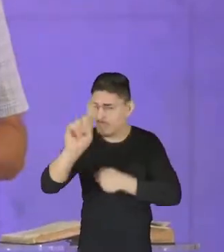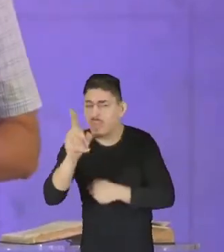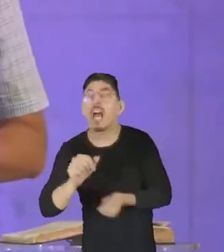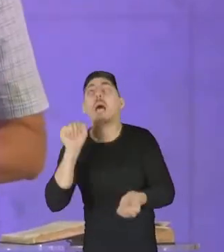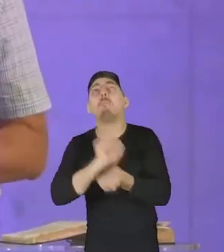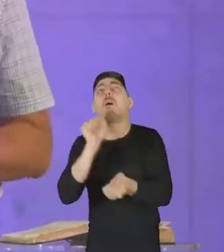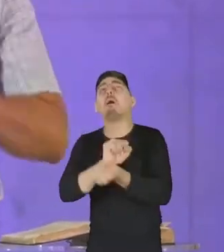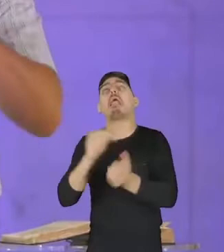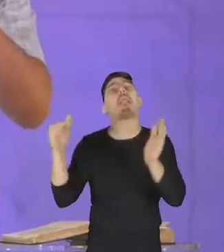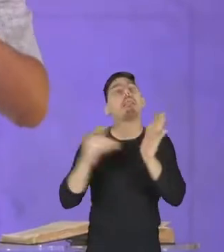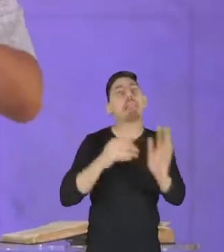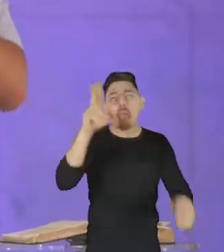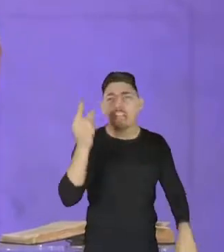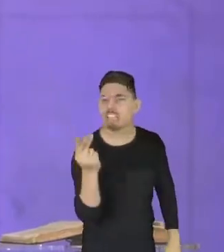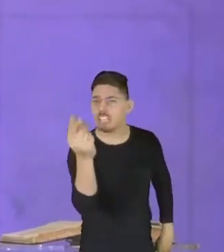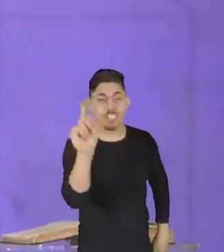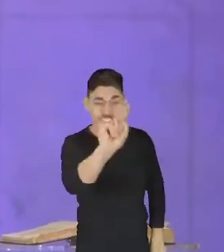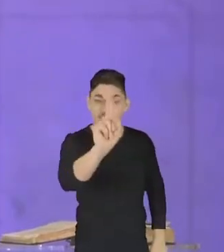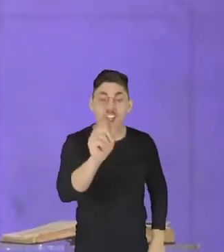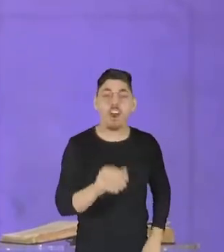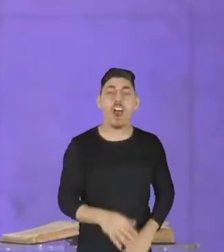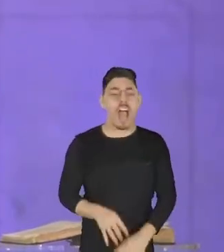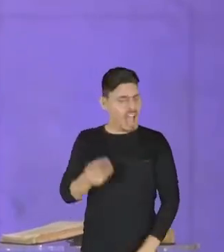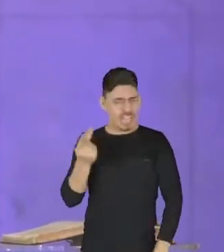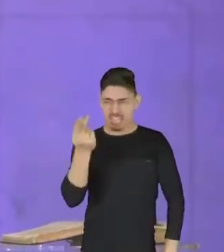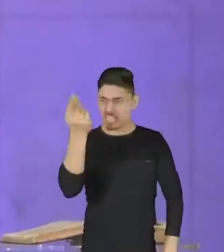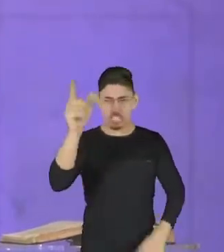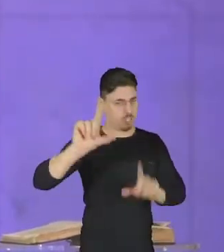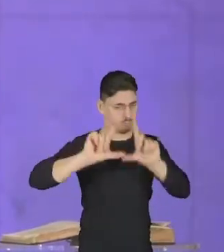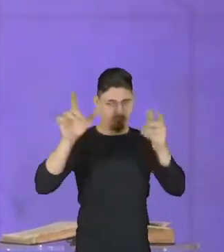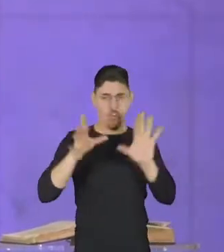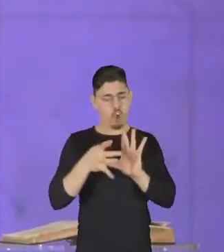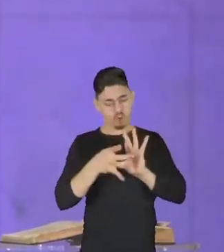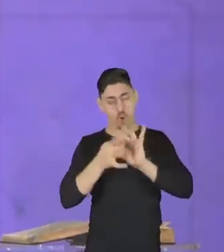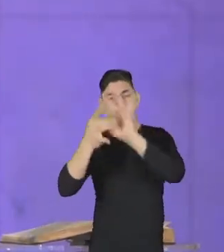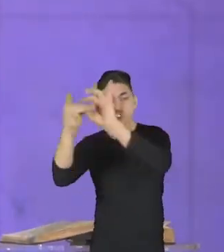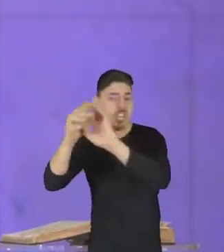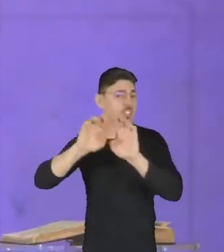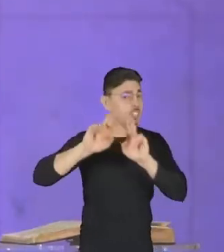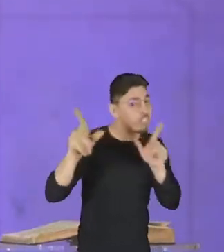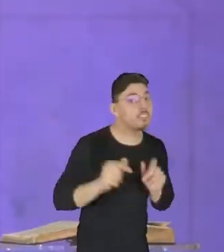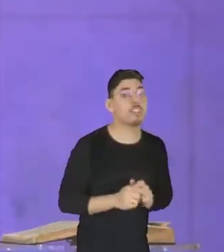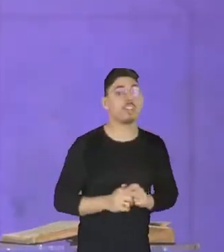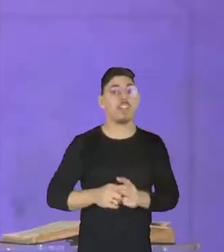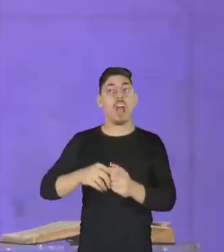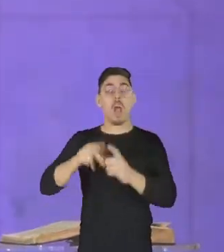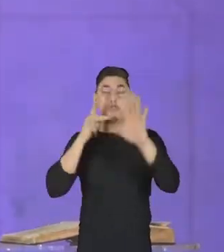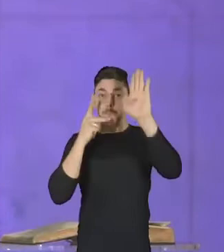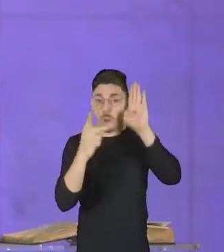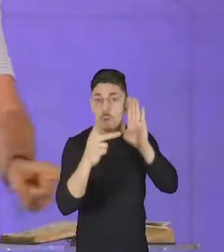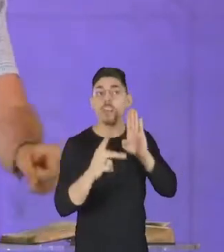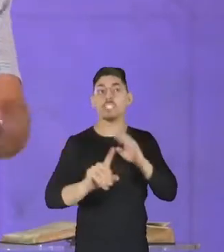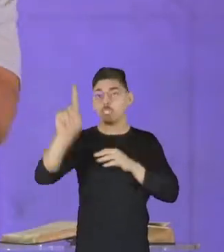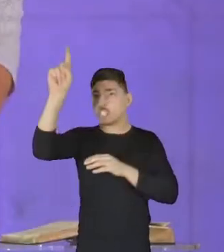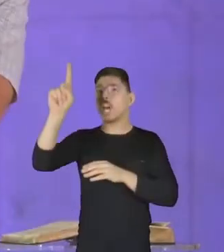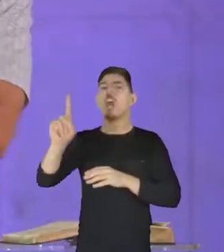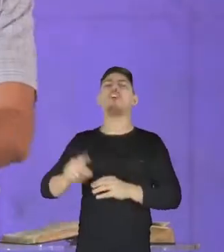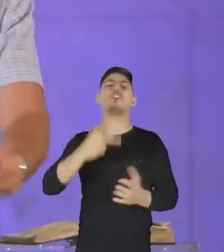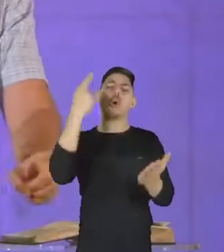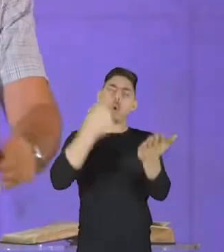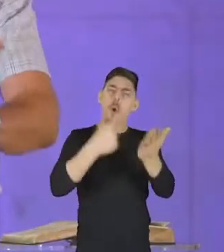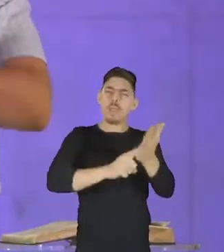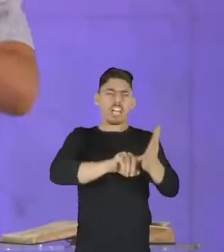pela eternidade. A eternidade tem um outro contexto das promessas de Deus sendo cumpridas